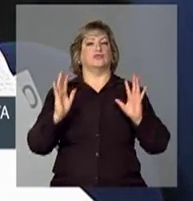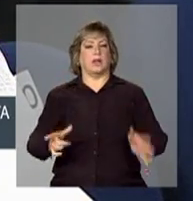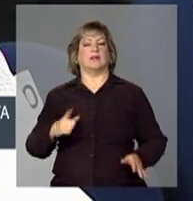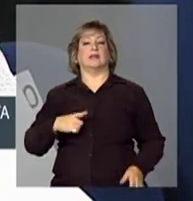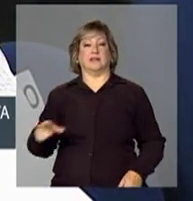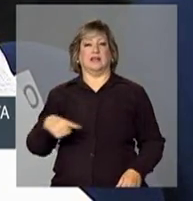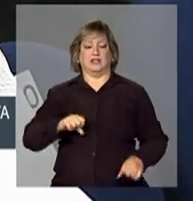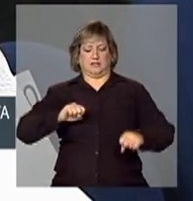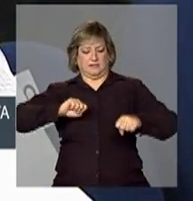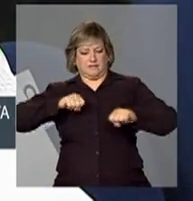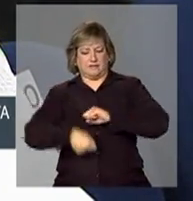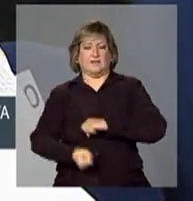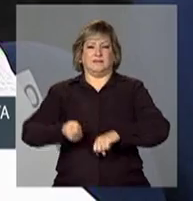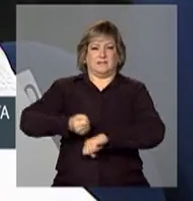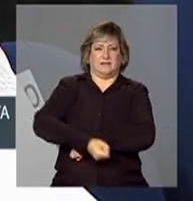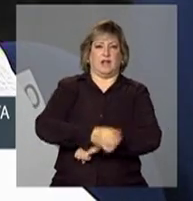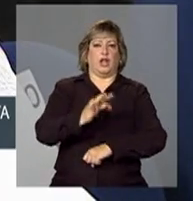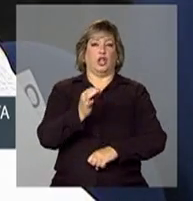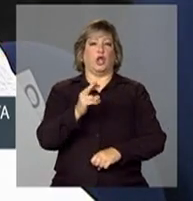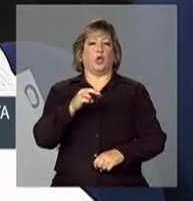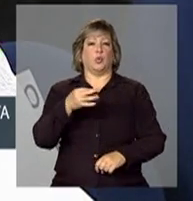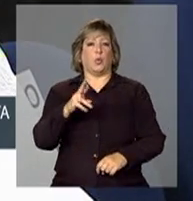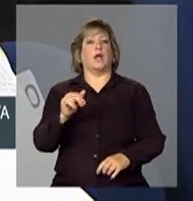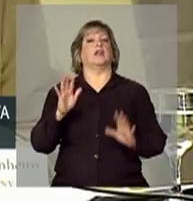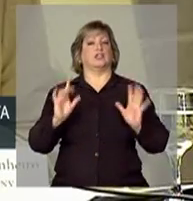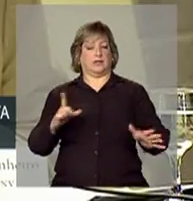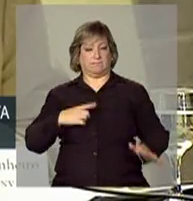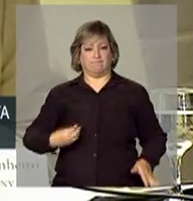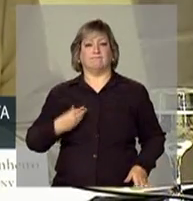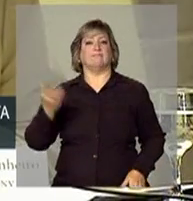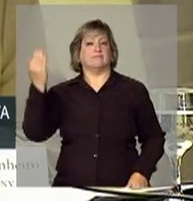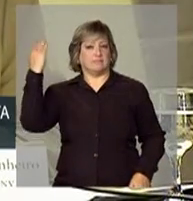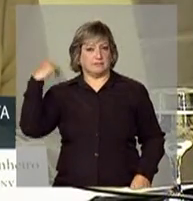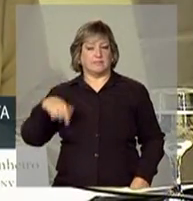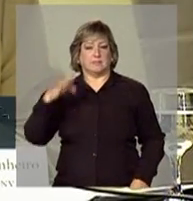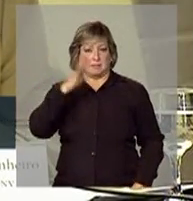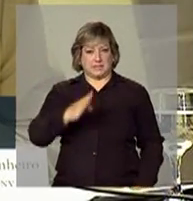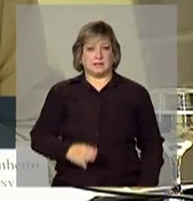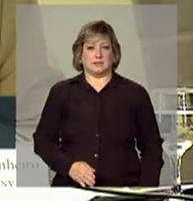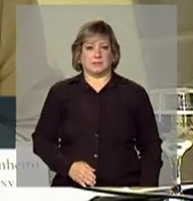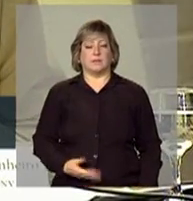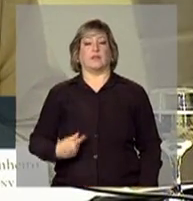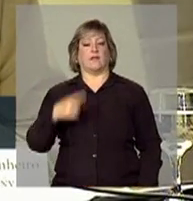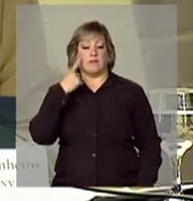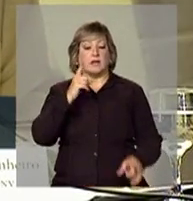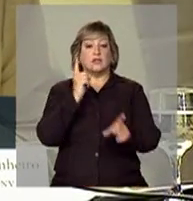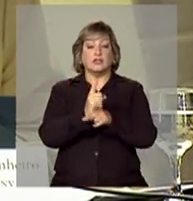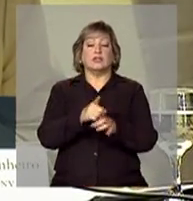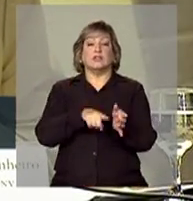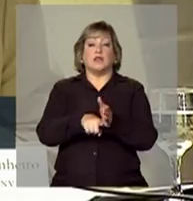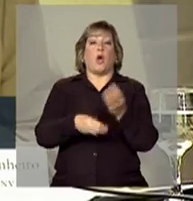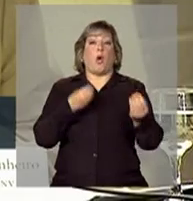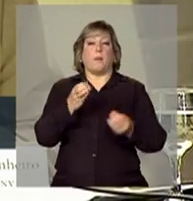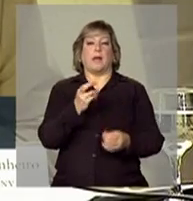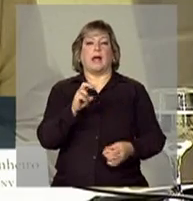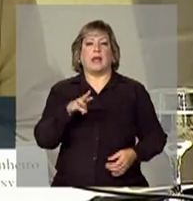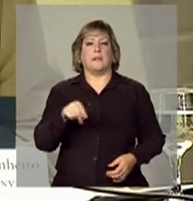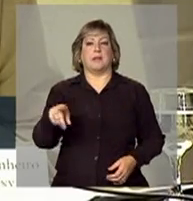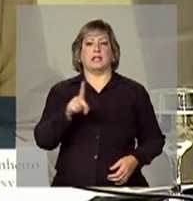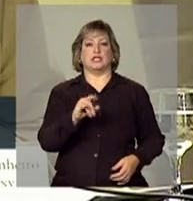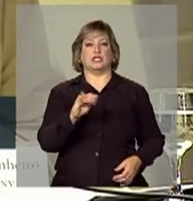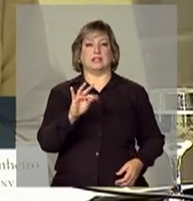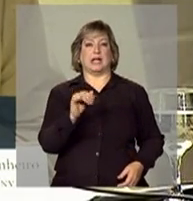a política de Estado, do terrorismo de Estado no Brasil. Nós faremos a verdade sobre os crimes da ditadura e também, não se